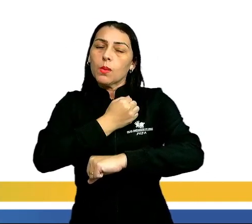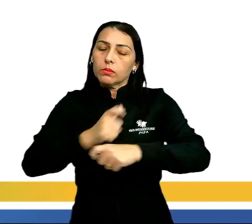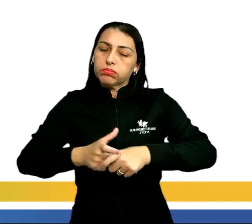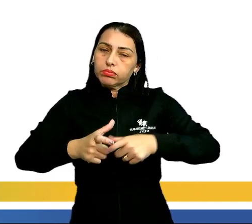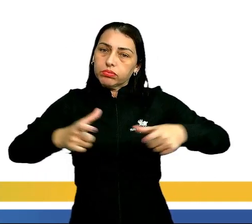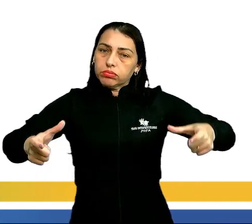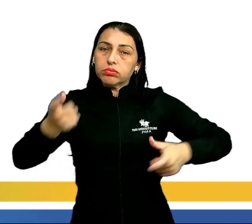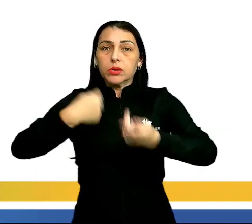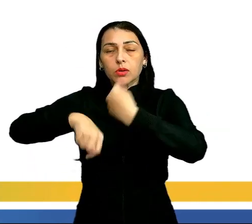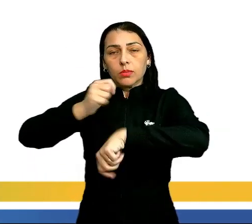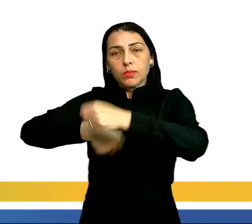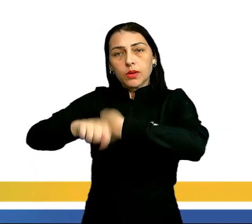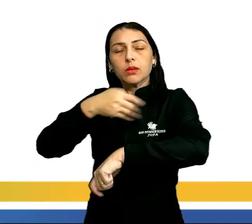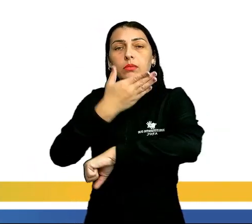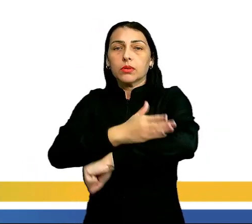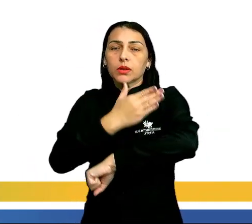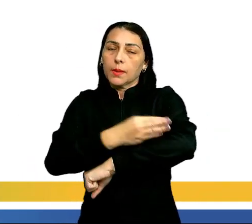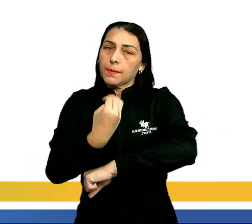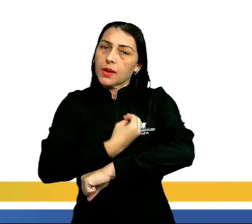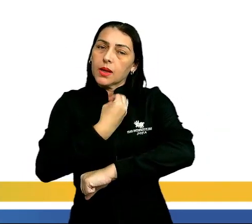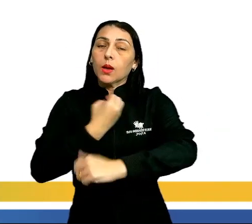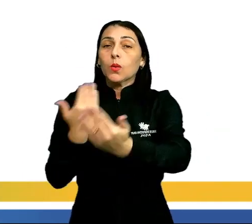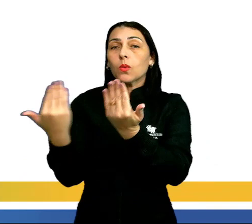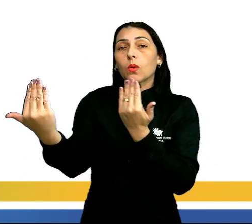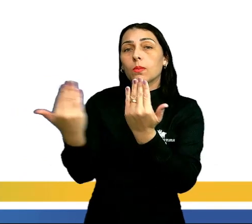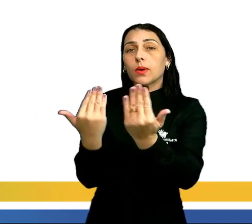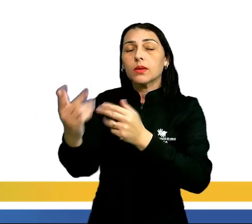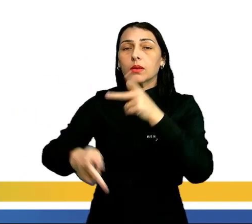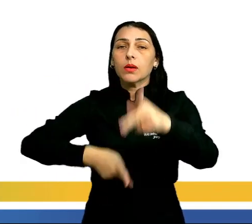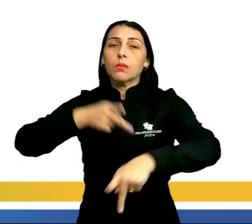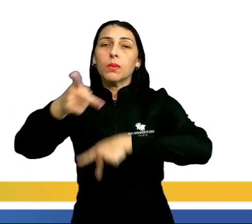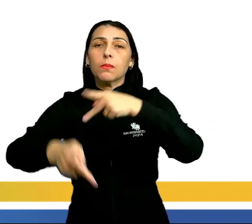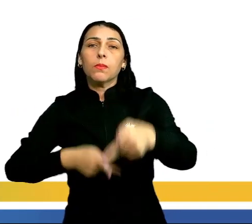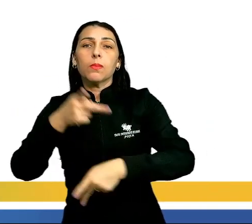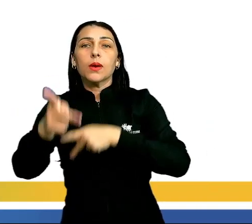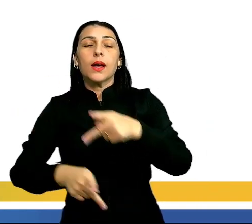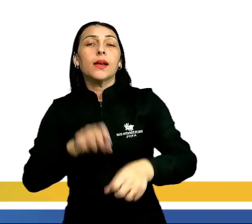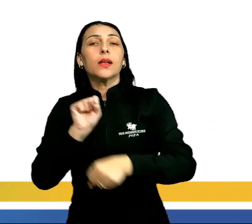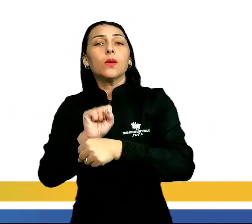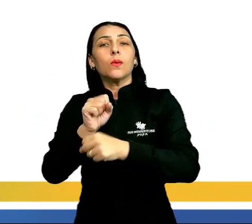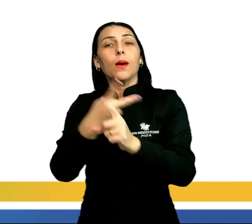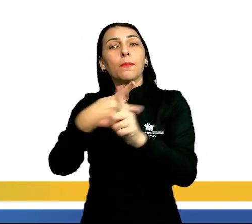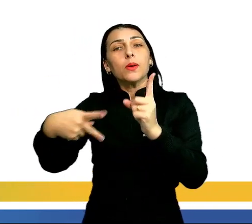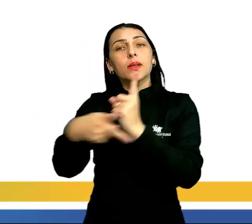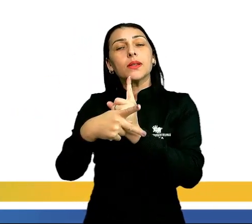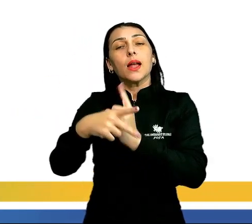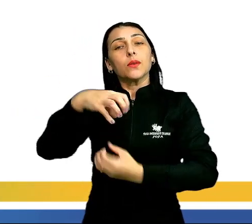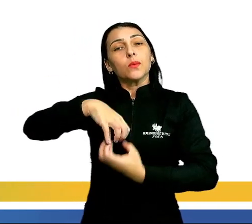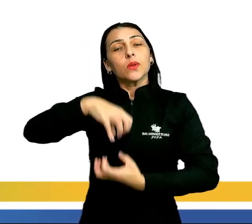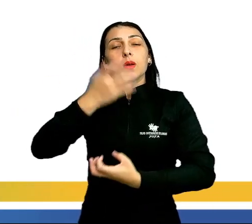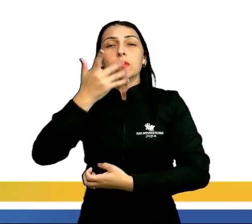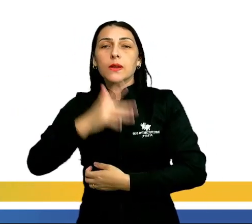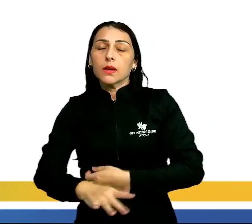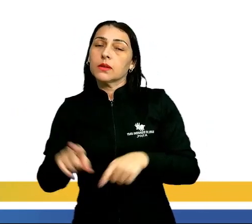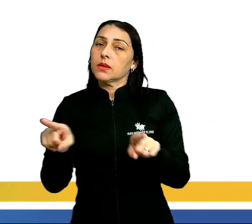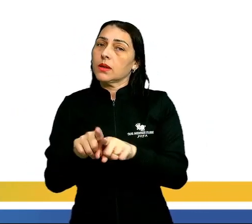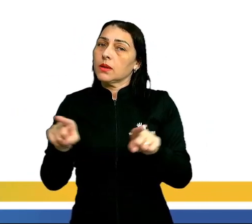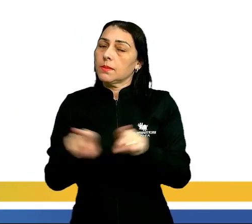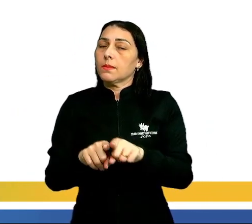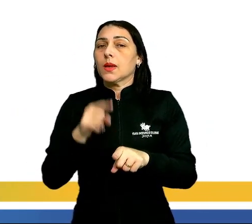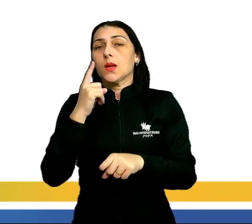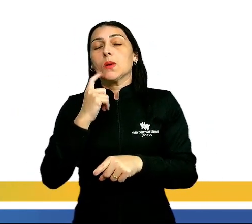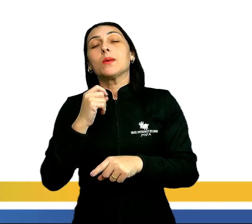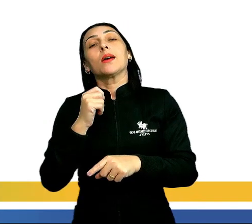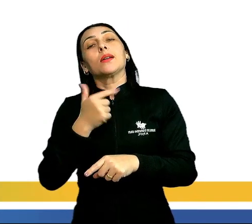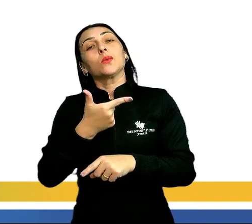idade economicamente ativa em comparação com a população inativa, idosos e crianças. Porém, a perspectiva